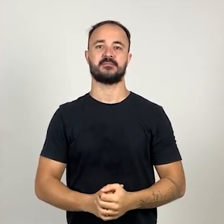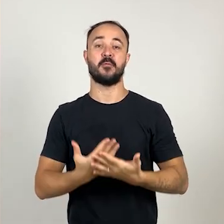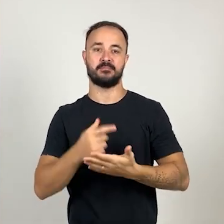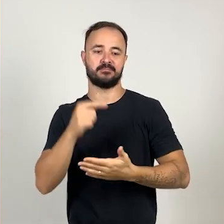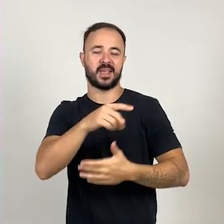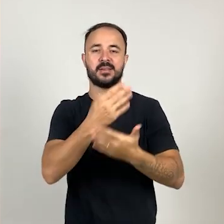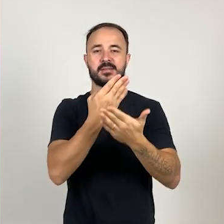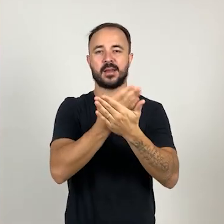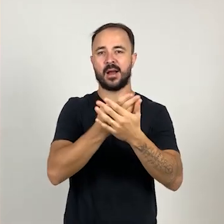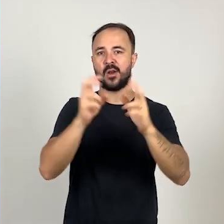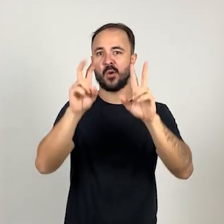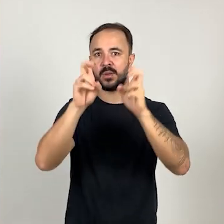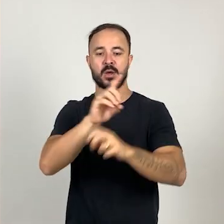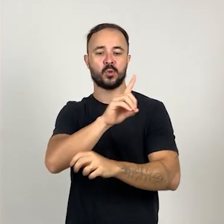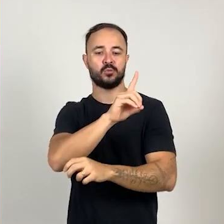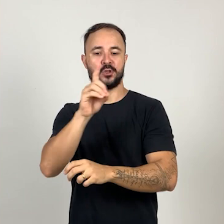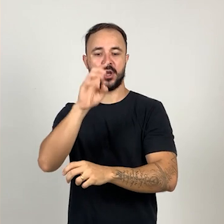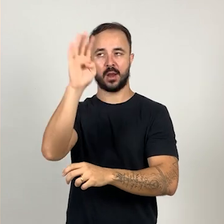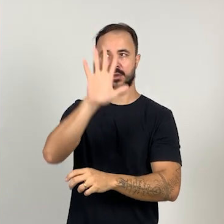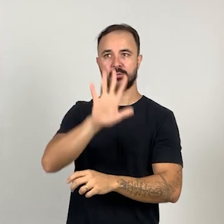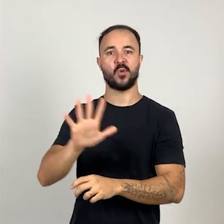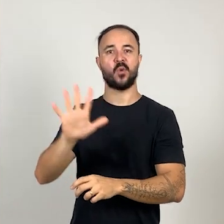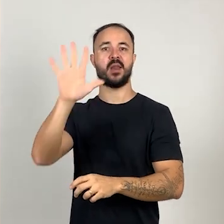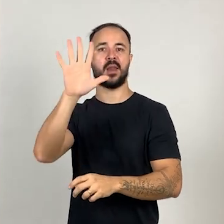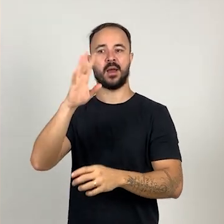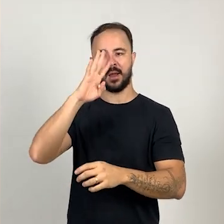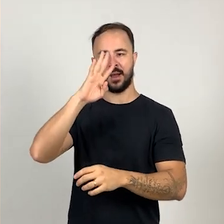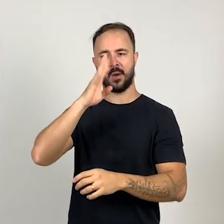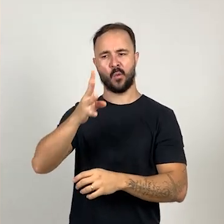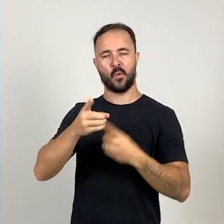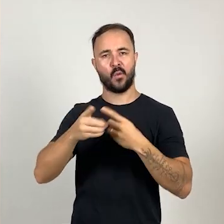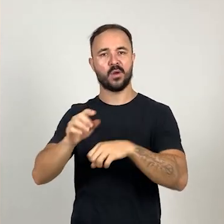Esta foi a nossa aula sobre o Dia Nacional de Denúncia contra